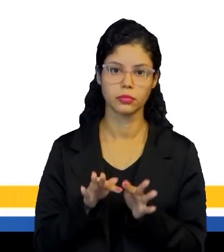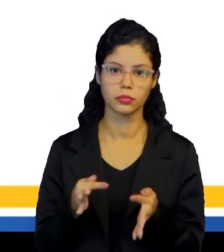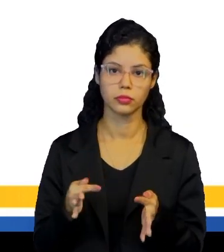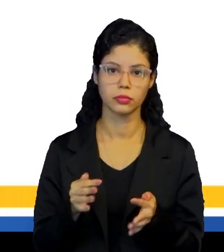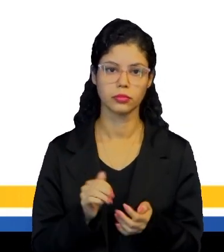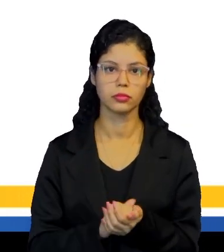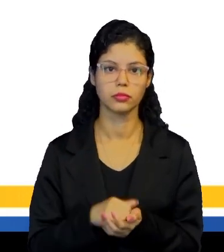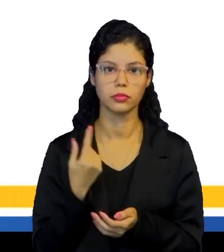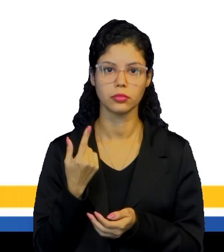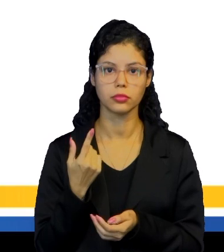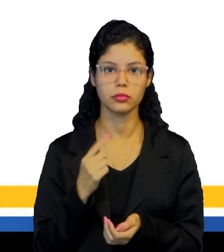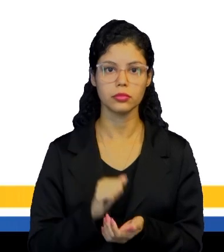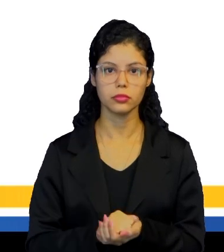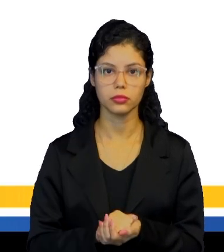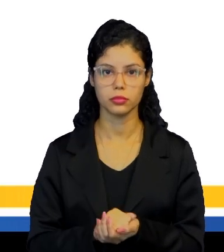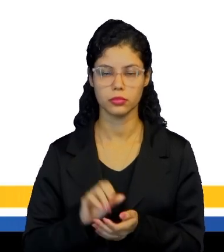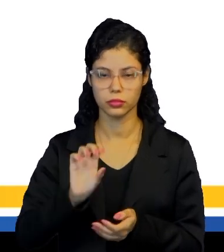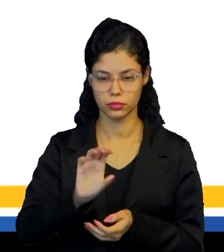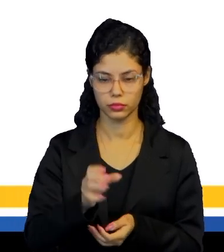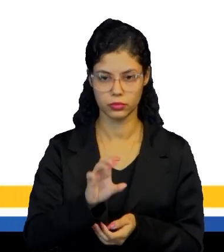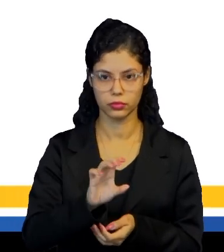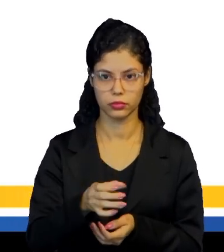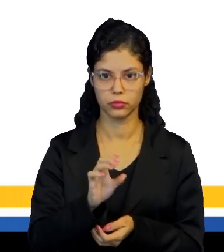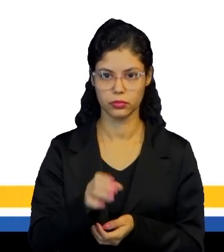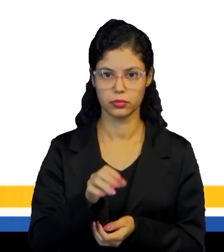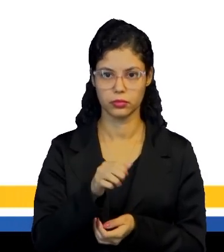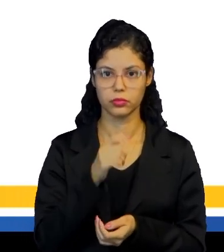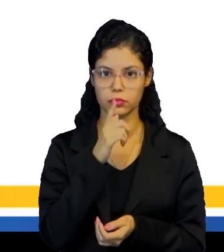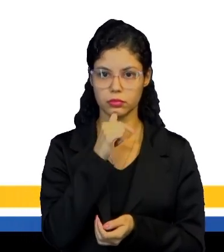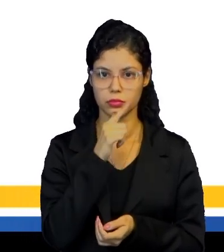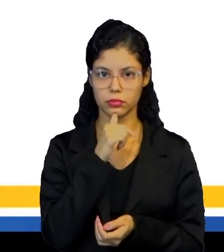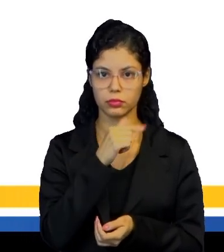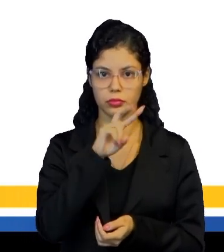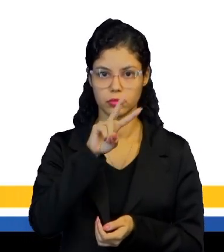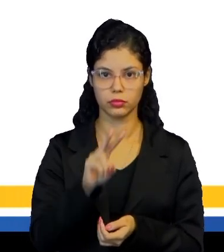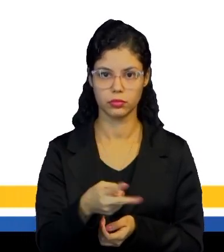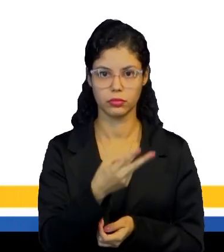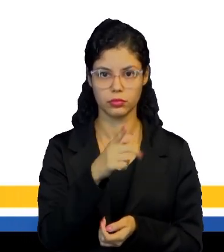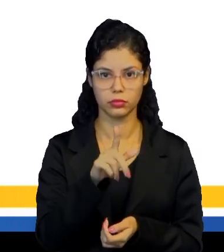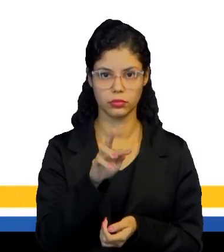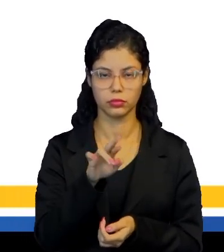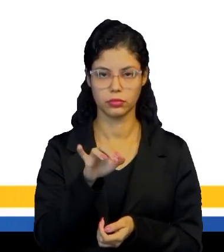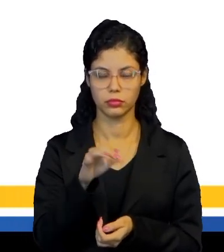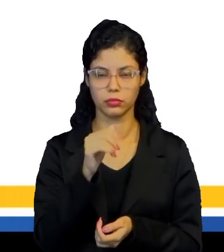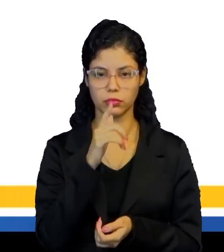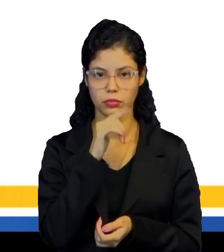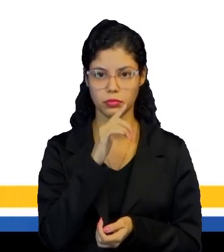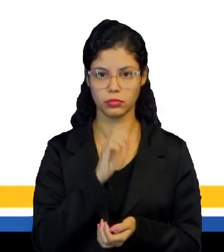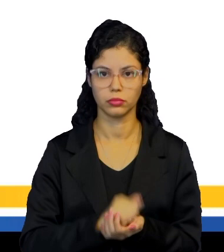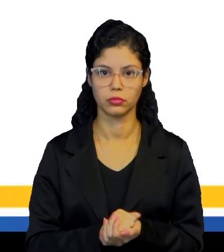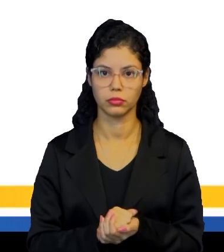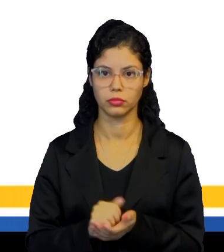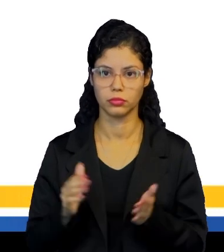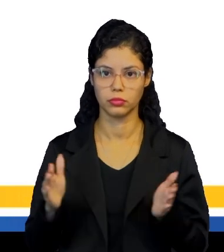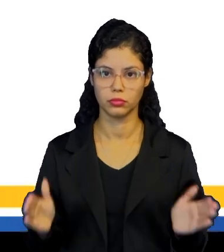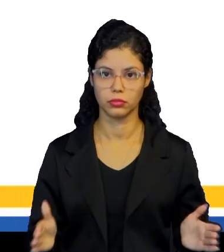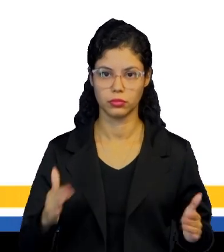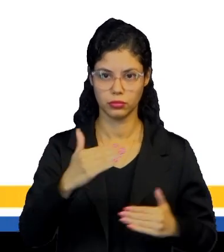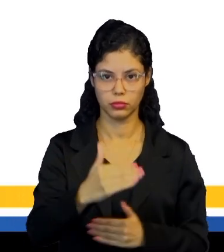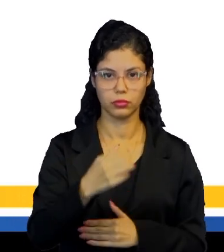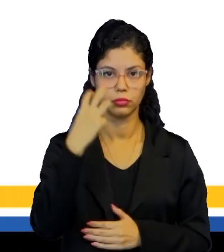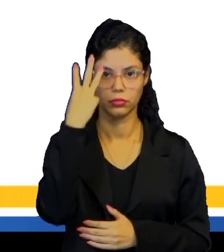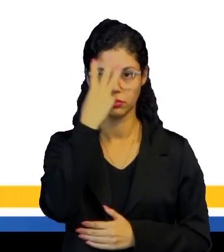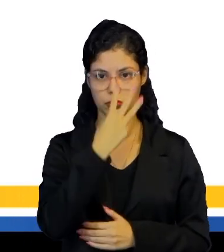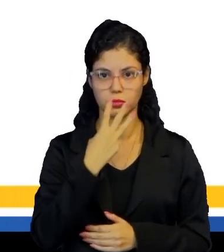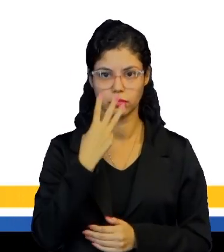uma torneira quando aberta despeja 2000 litros de água na caixa